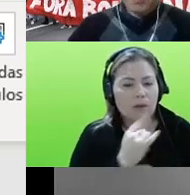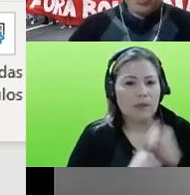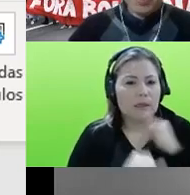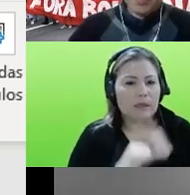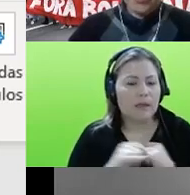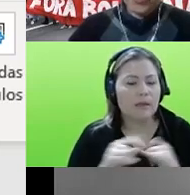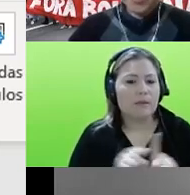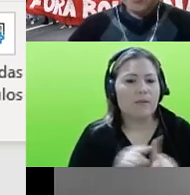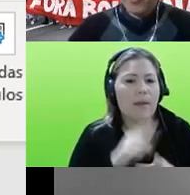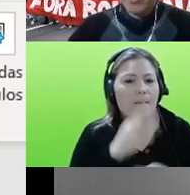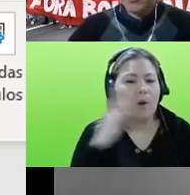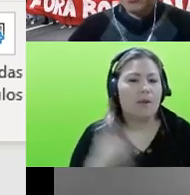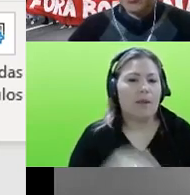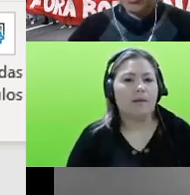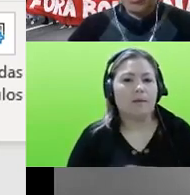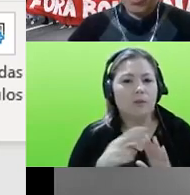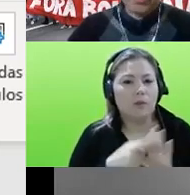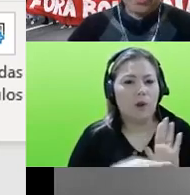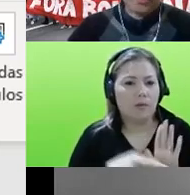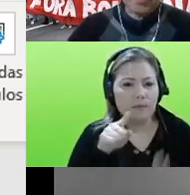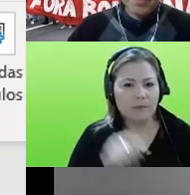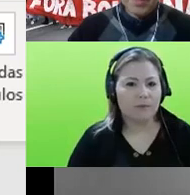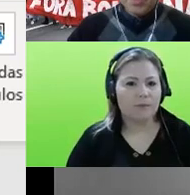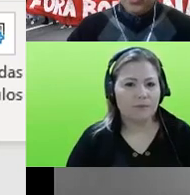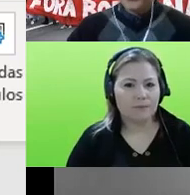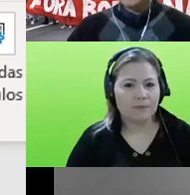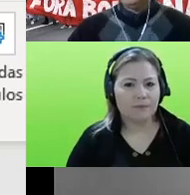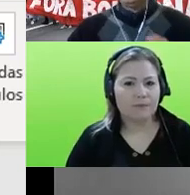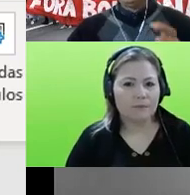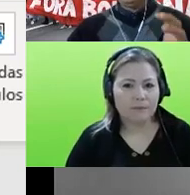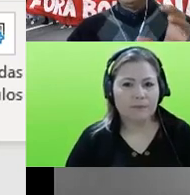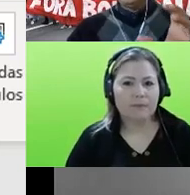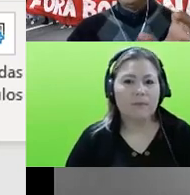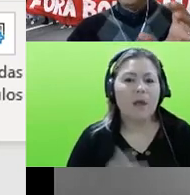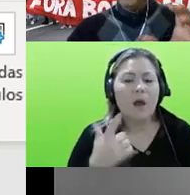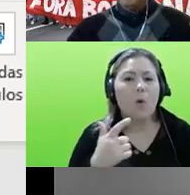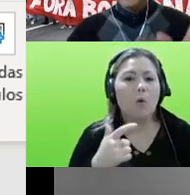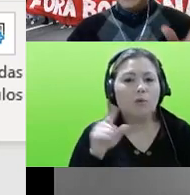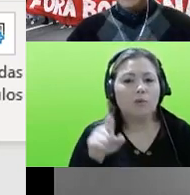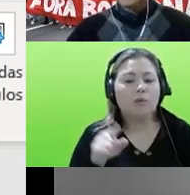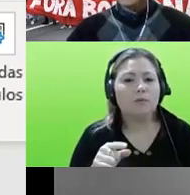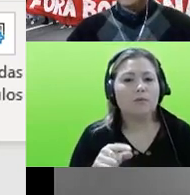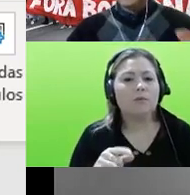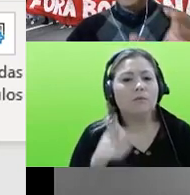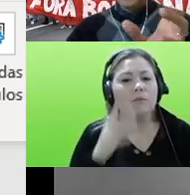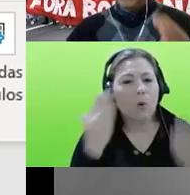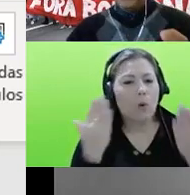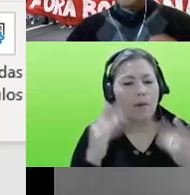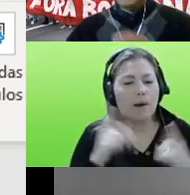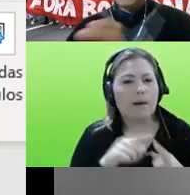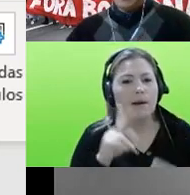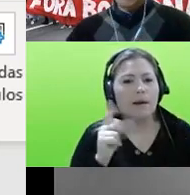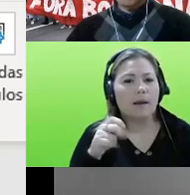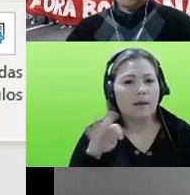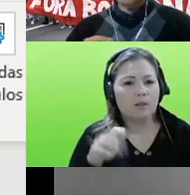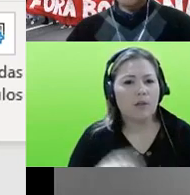na biblioteca, Normative Grounds of Social Criticism, onde ele compara Kant, Rawls